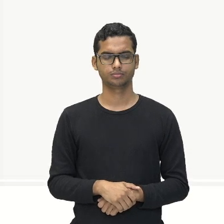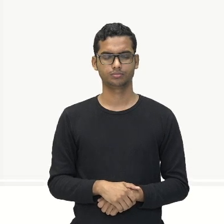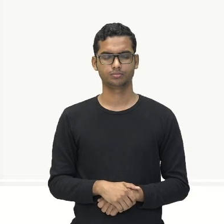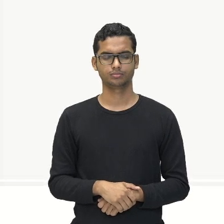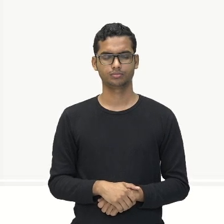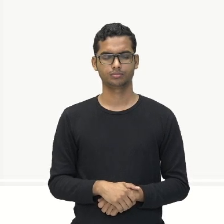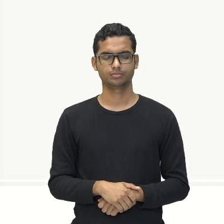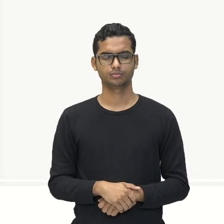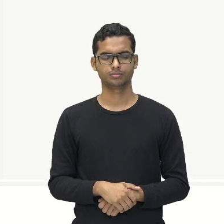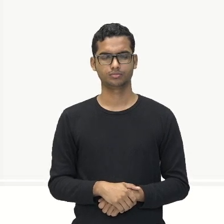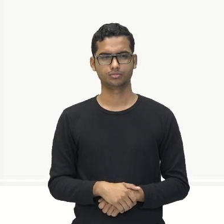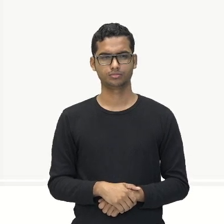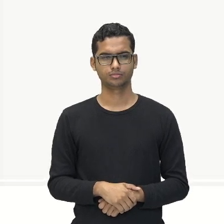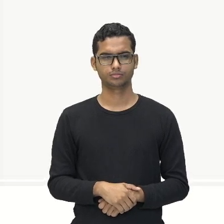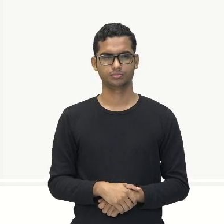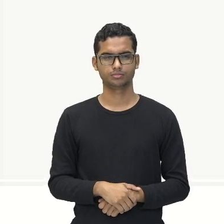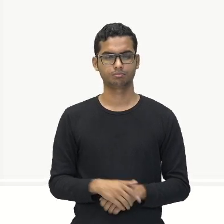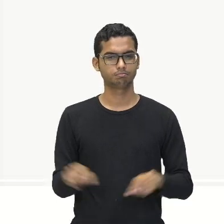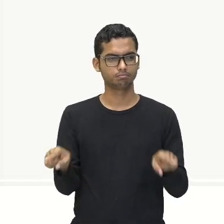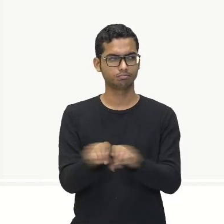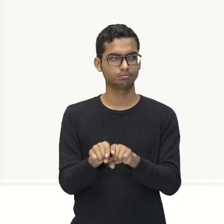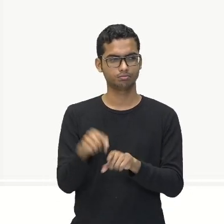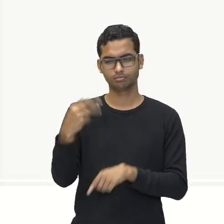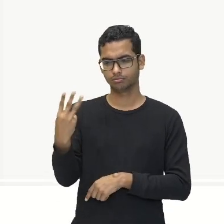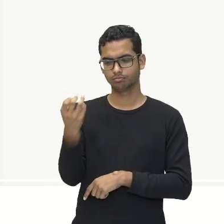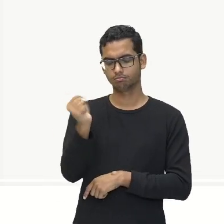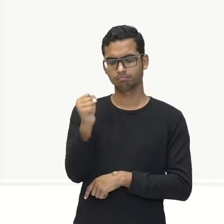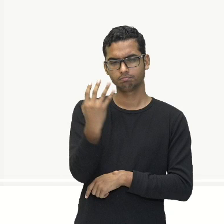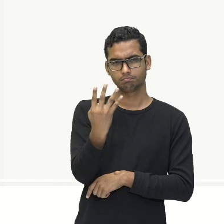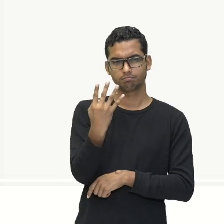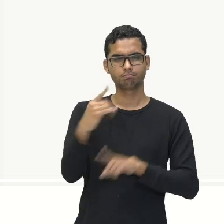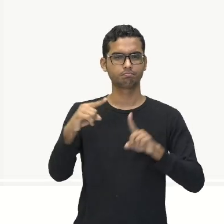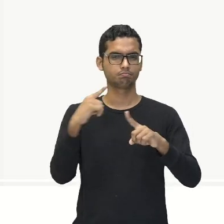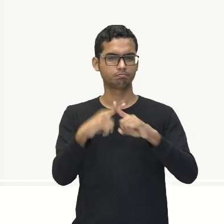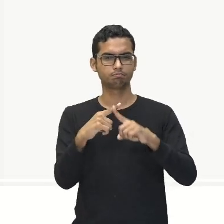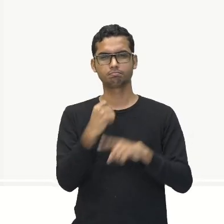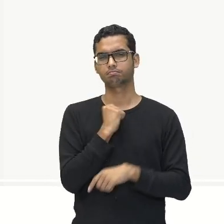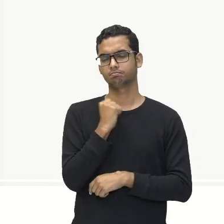384. E 384 vezes 2,